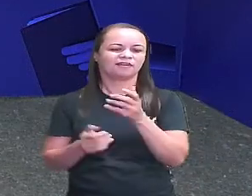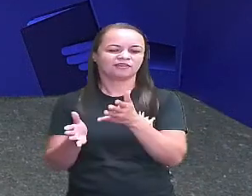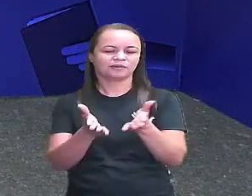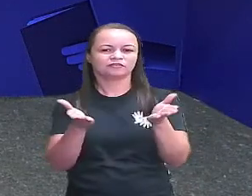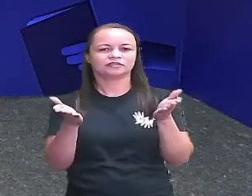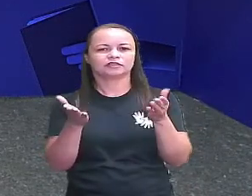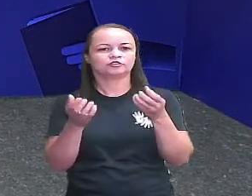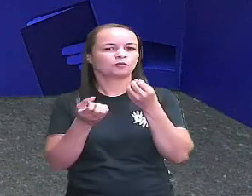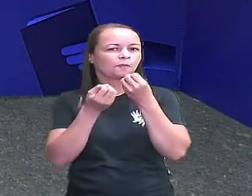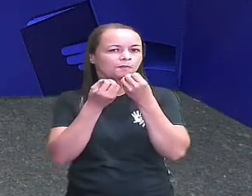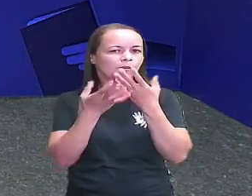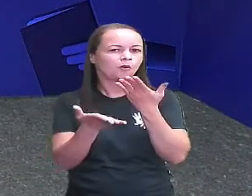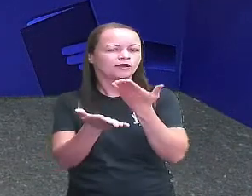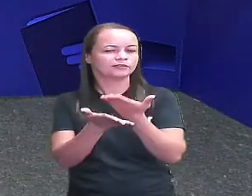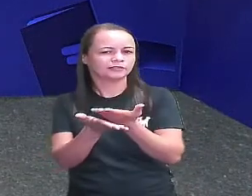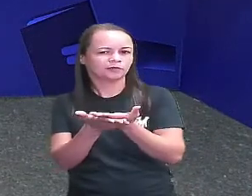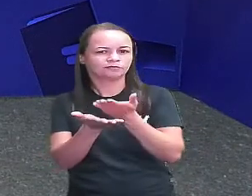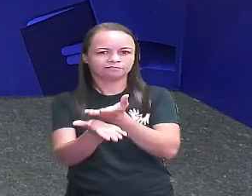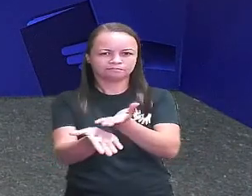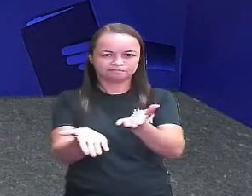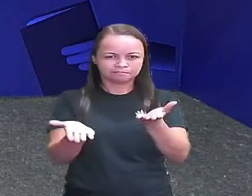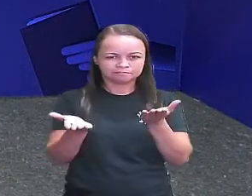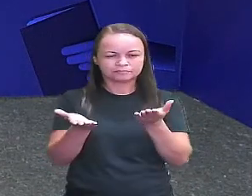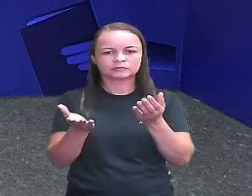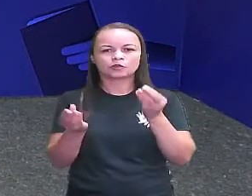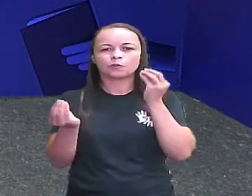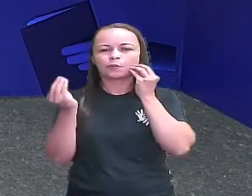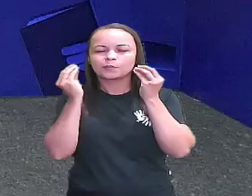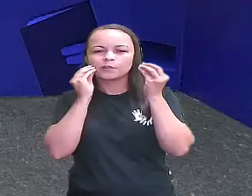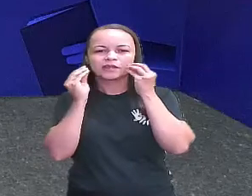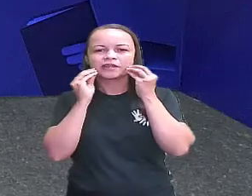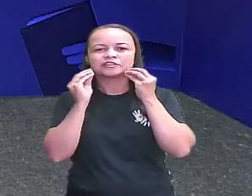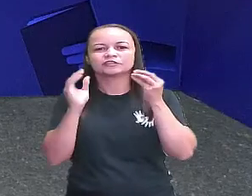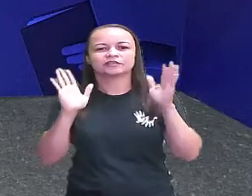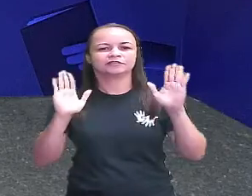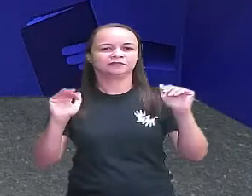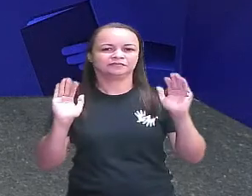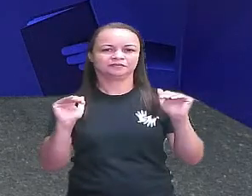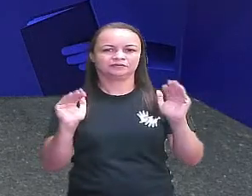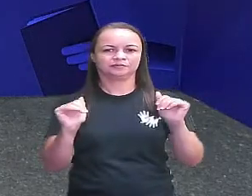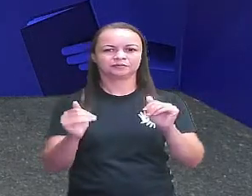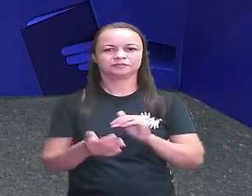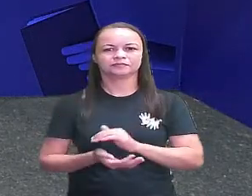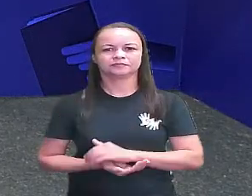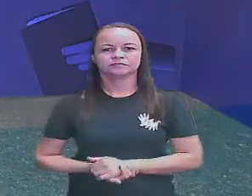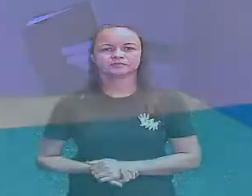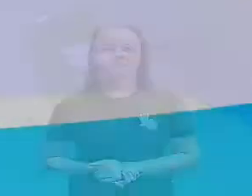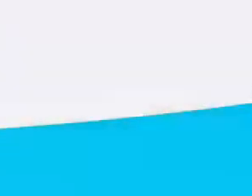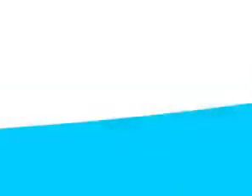boas aulas para vocês, um grande beijo e até a próxima!